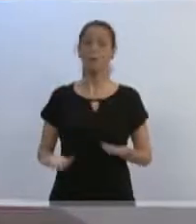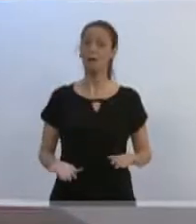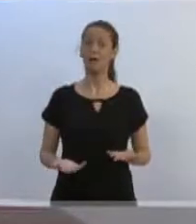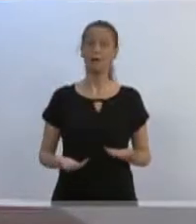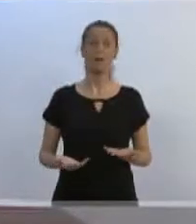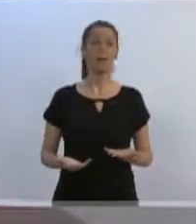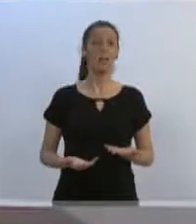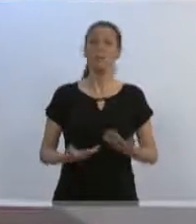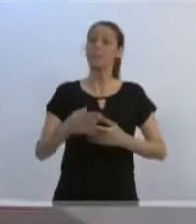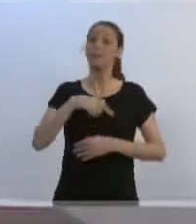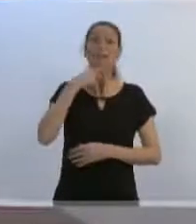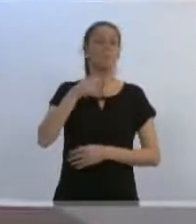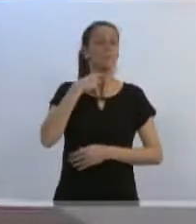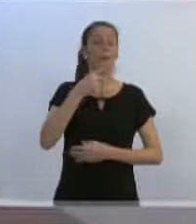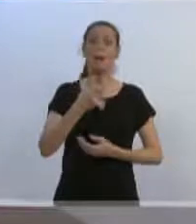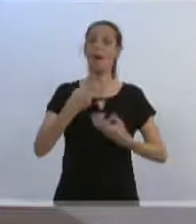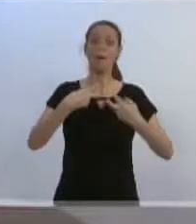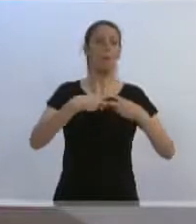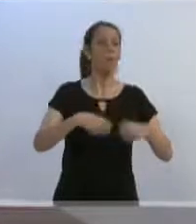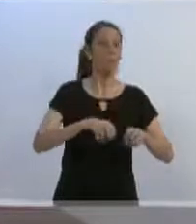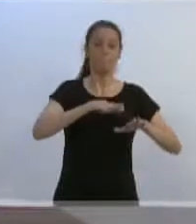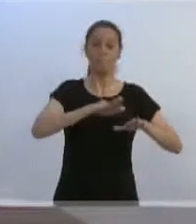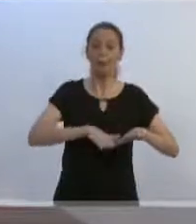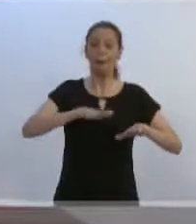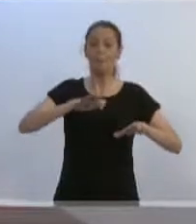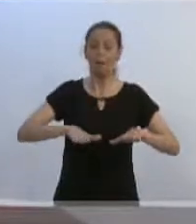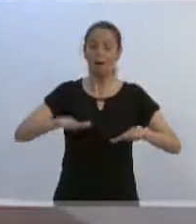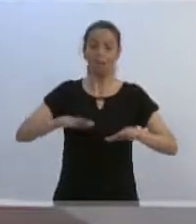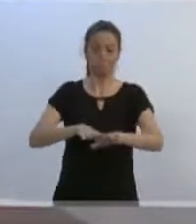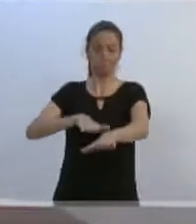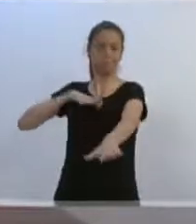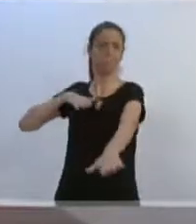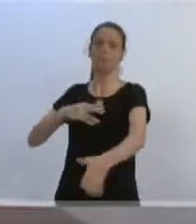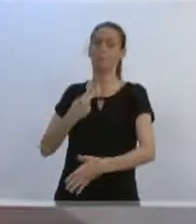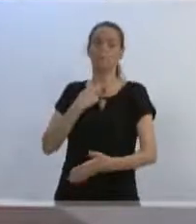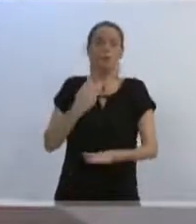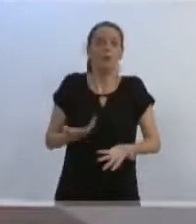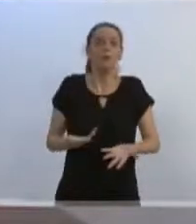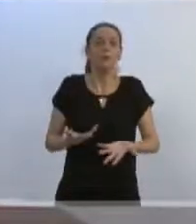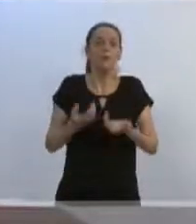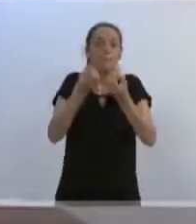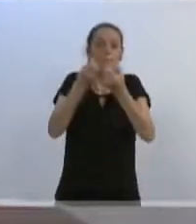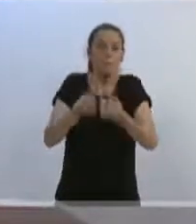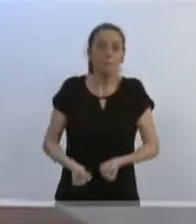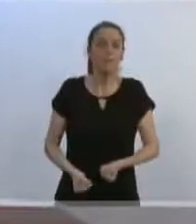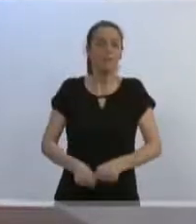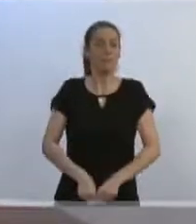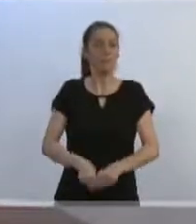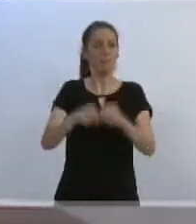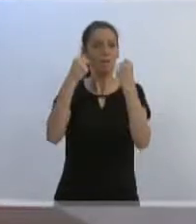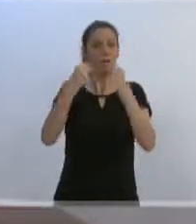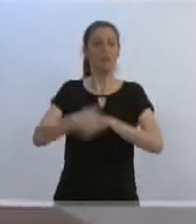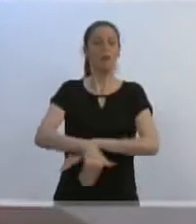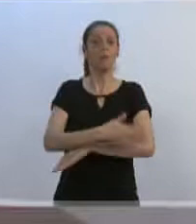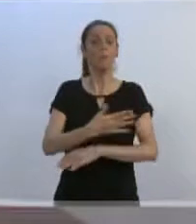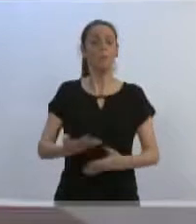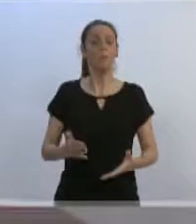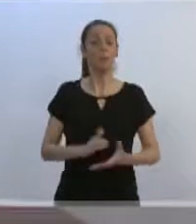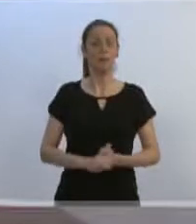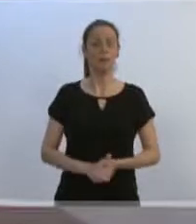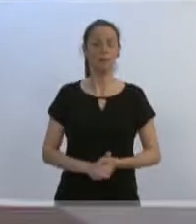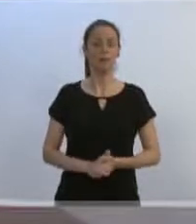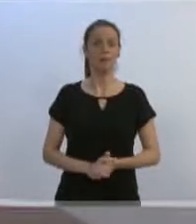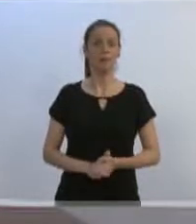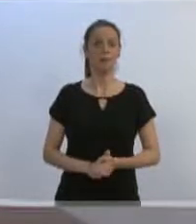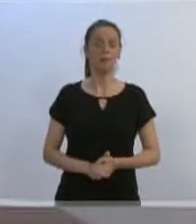peso até o limite obviamente mas não com tanta constância que tem quando se trata de estacionamento anos por fim é isso aí vamos